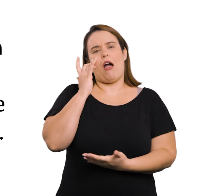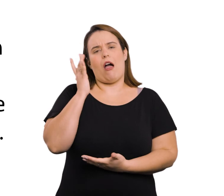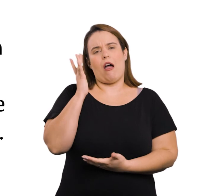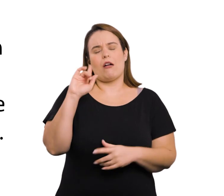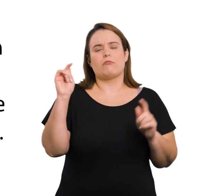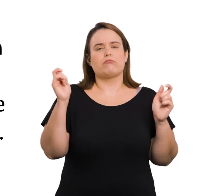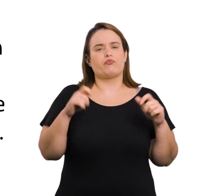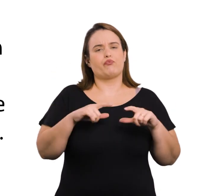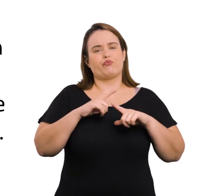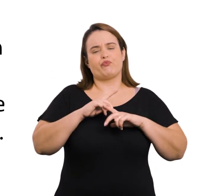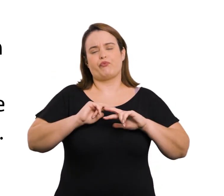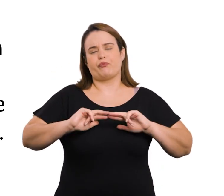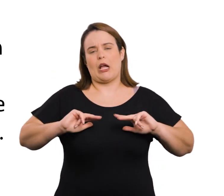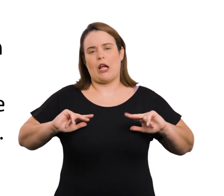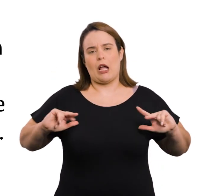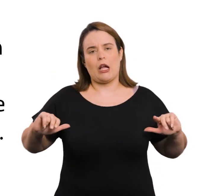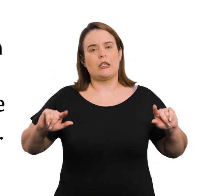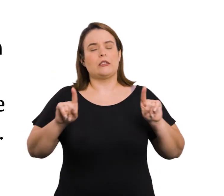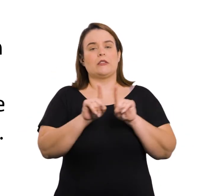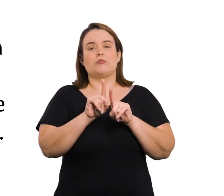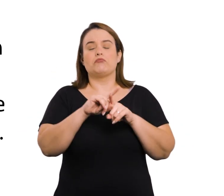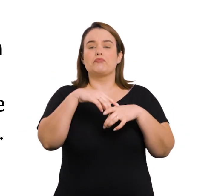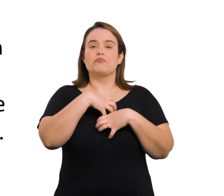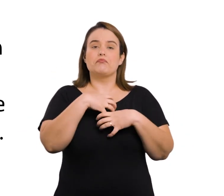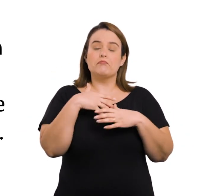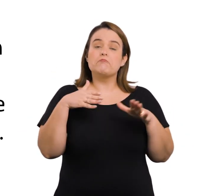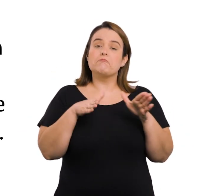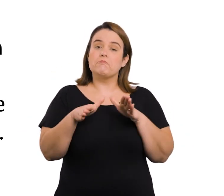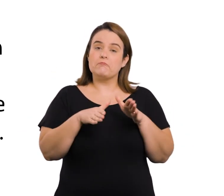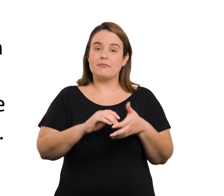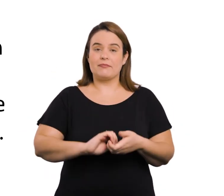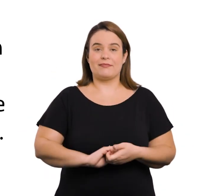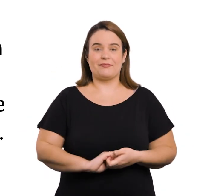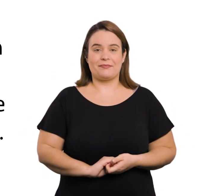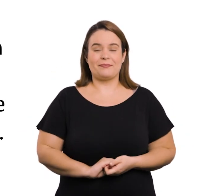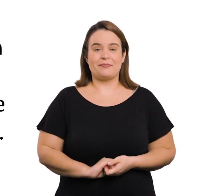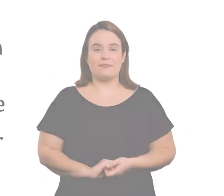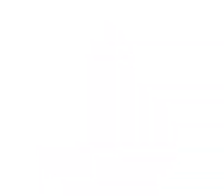meio digital, possuindo uma série de recursos e configurações para acessibilidade.